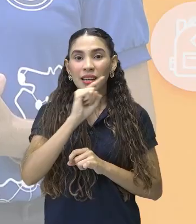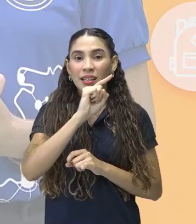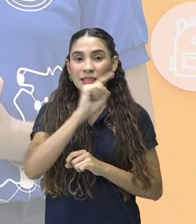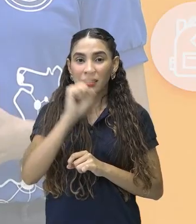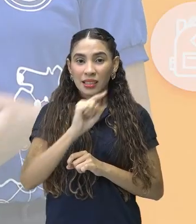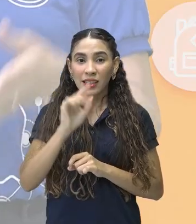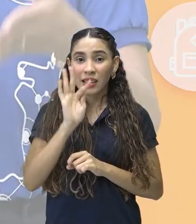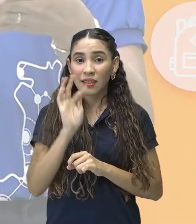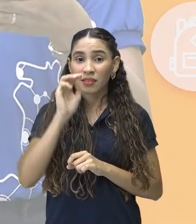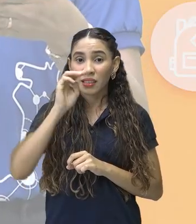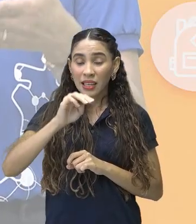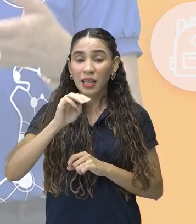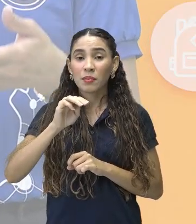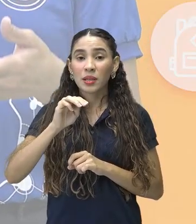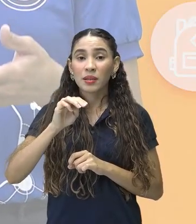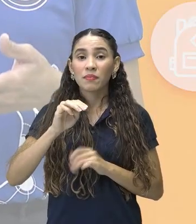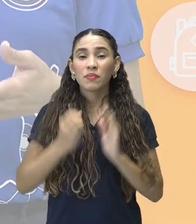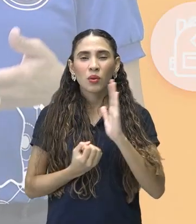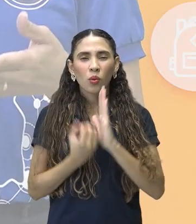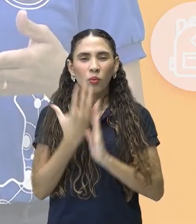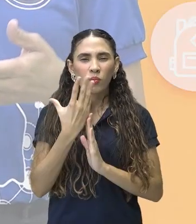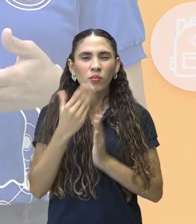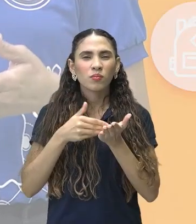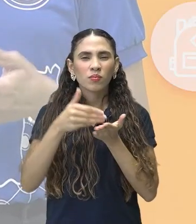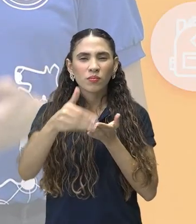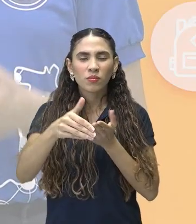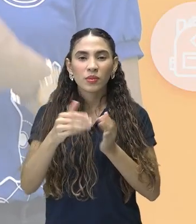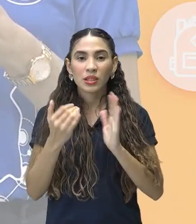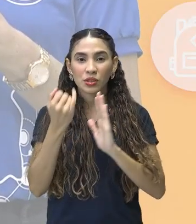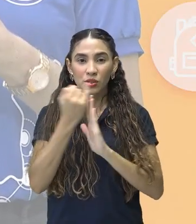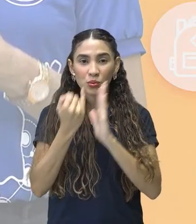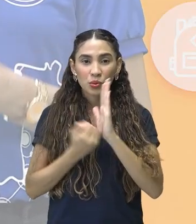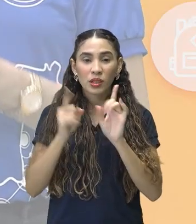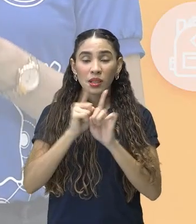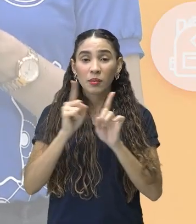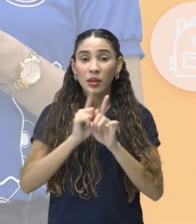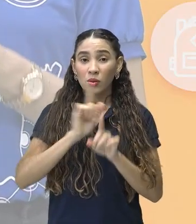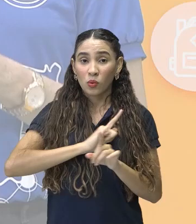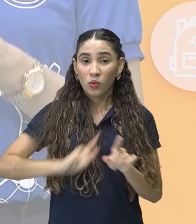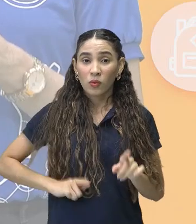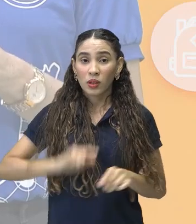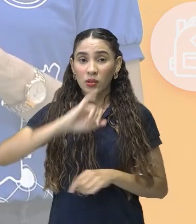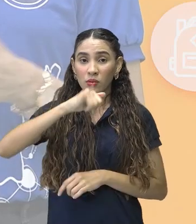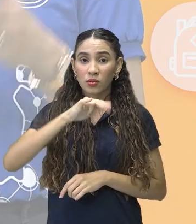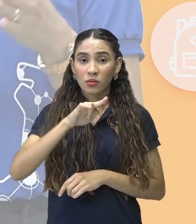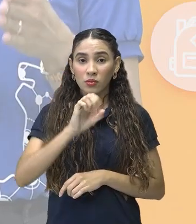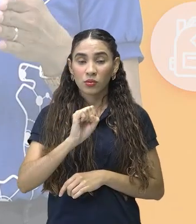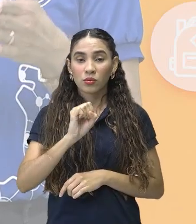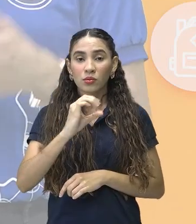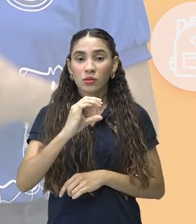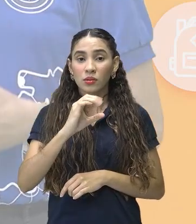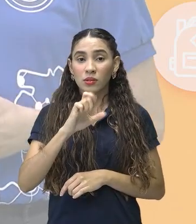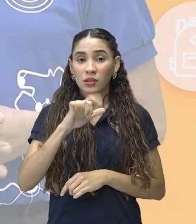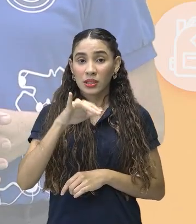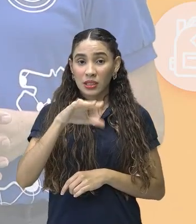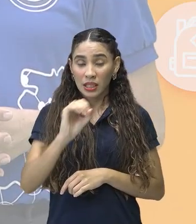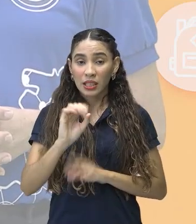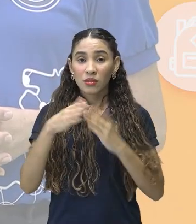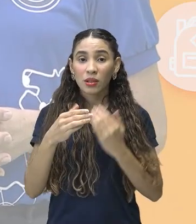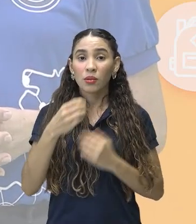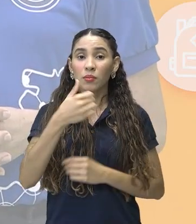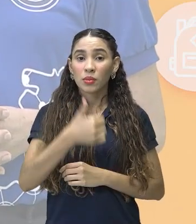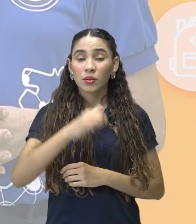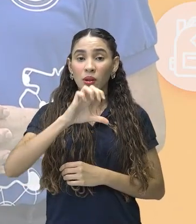Zona Franca que inicialmente foi instituída no governo de Juscelino Kubitschek, como falamos, em